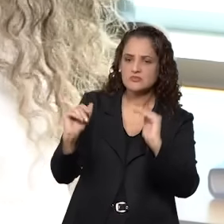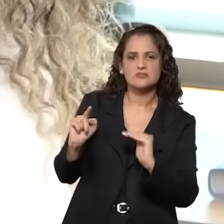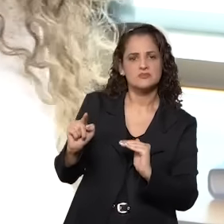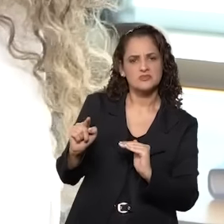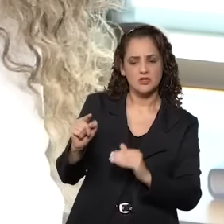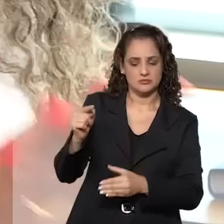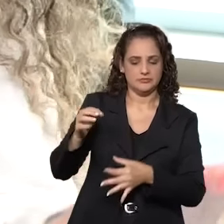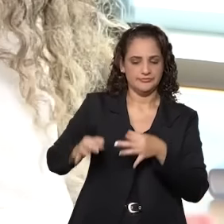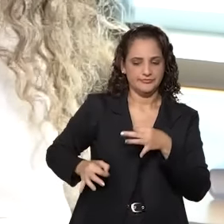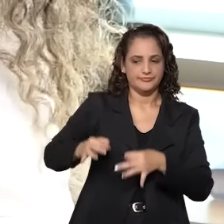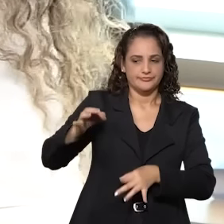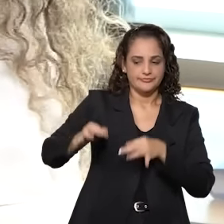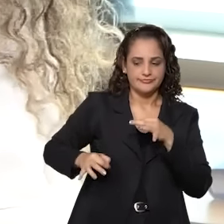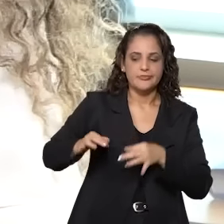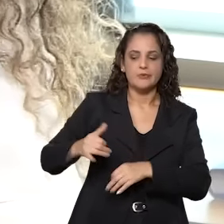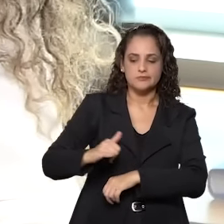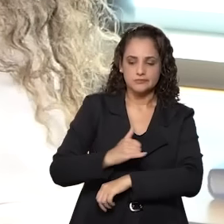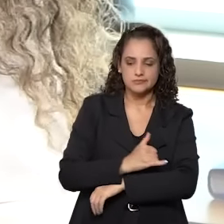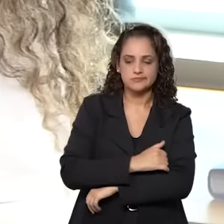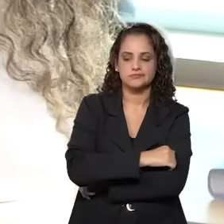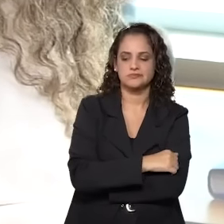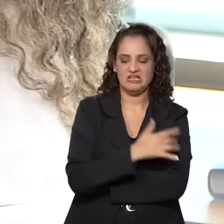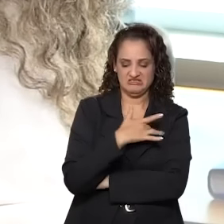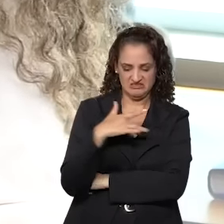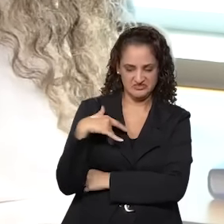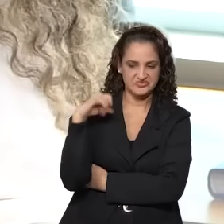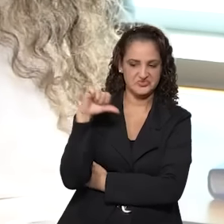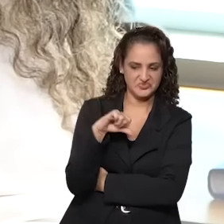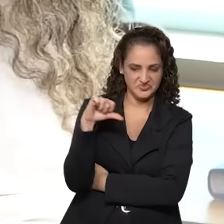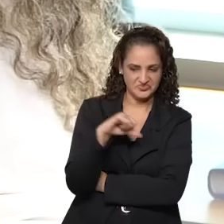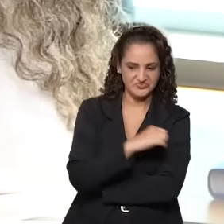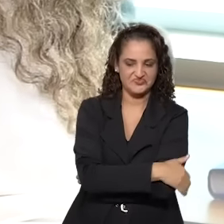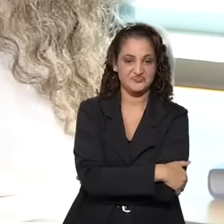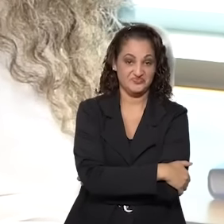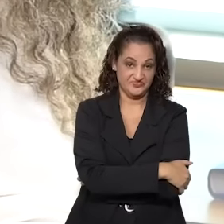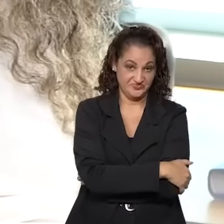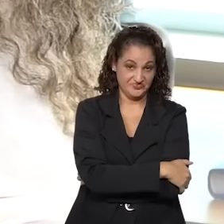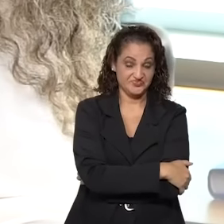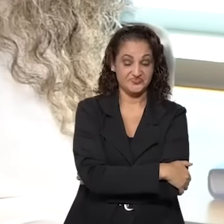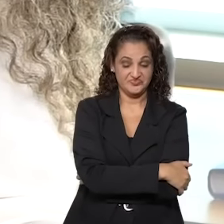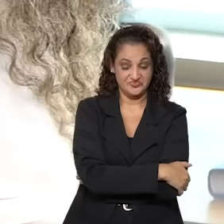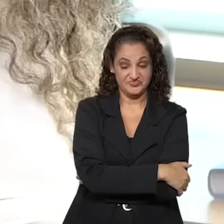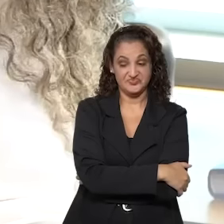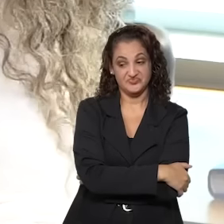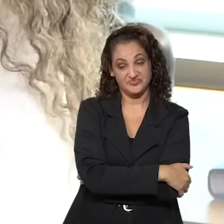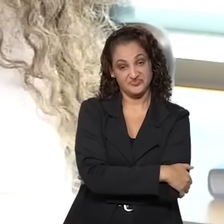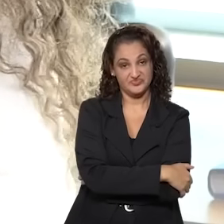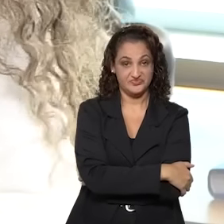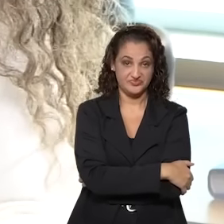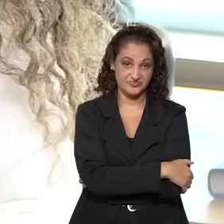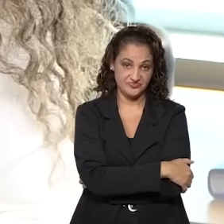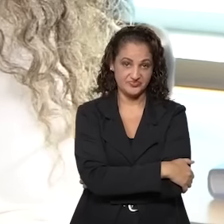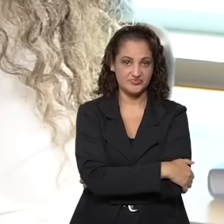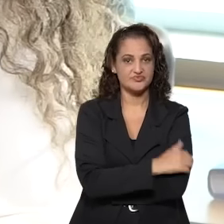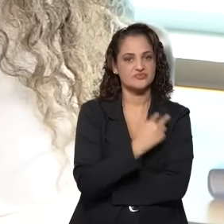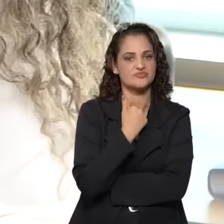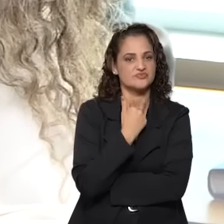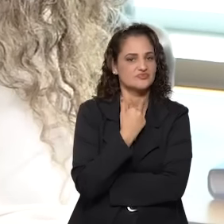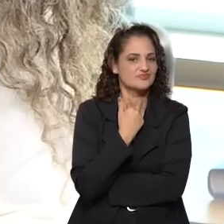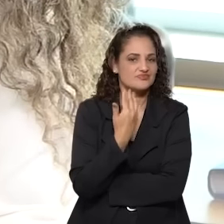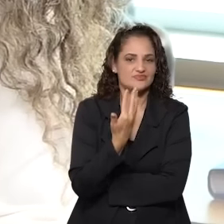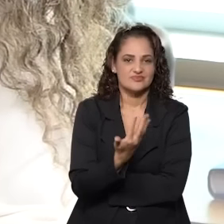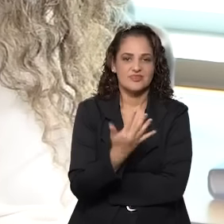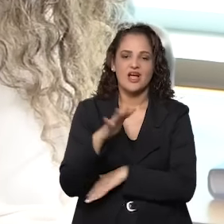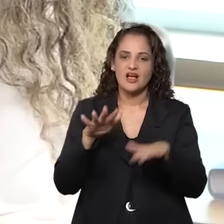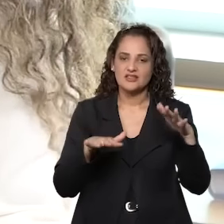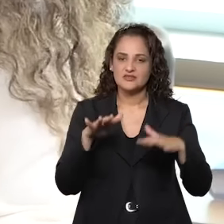né uma pessoa que talvez não não possa estar num lugar já vi pessoas gordas deixarem de ser contratadas porque não cabiam na estação de trabalho